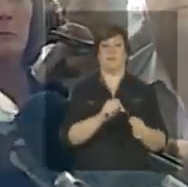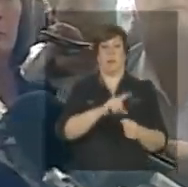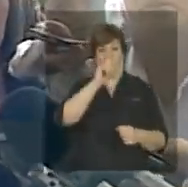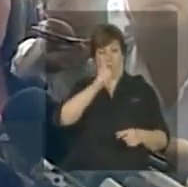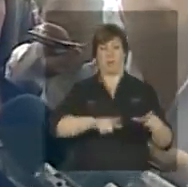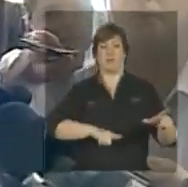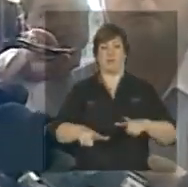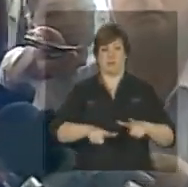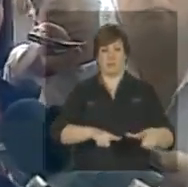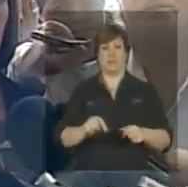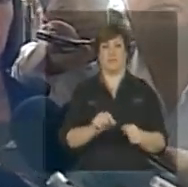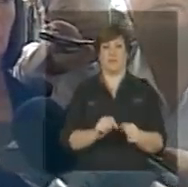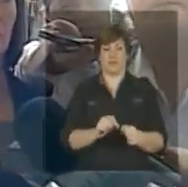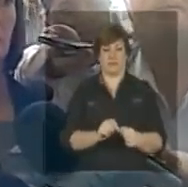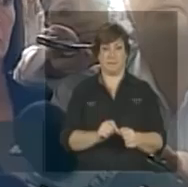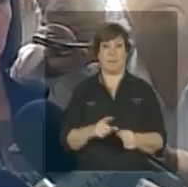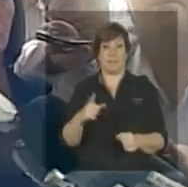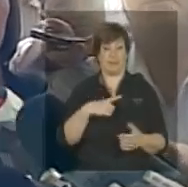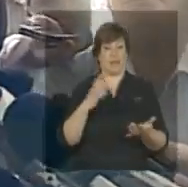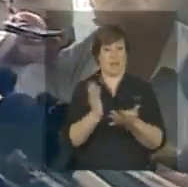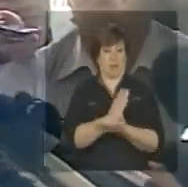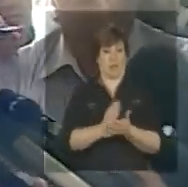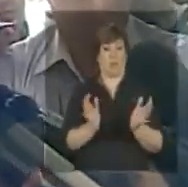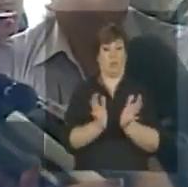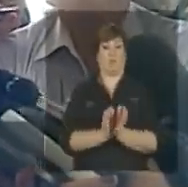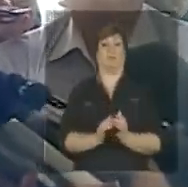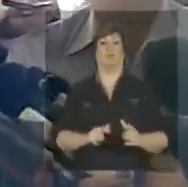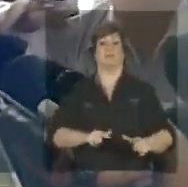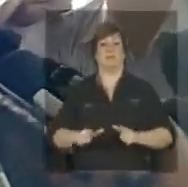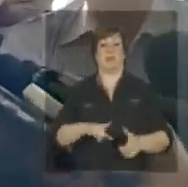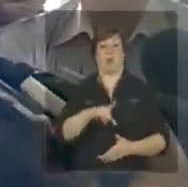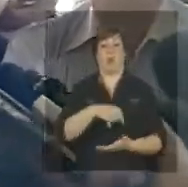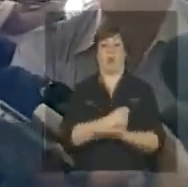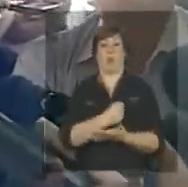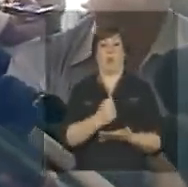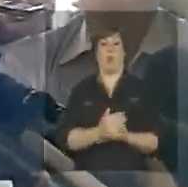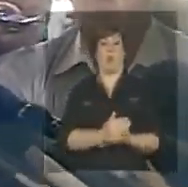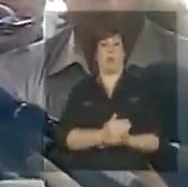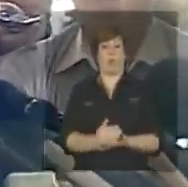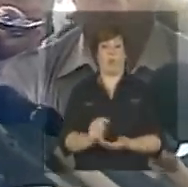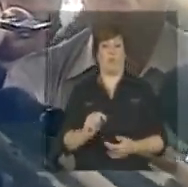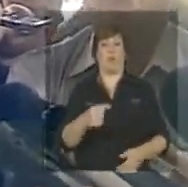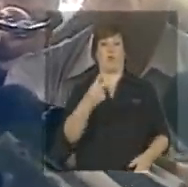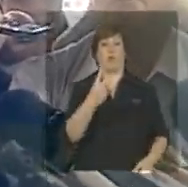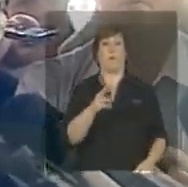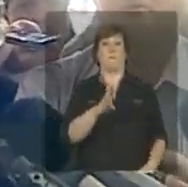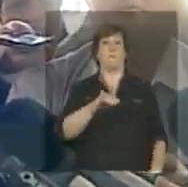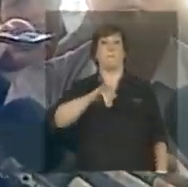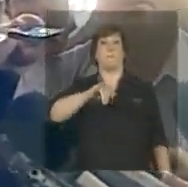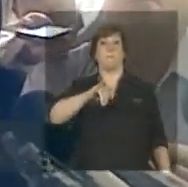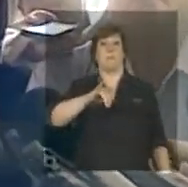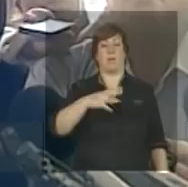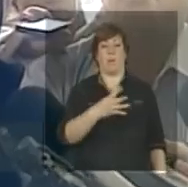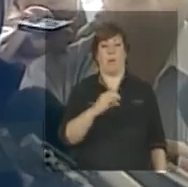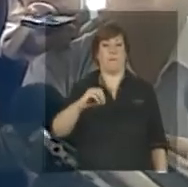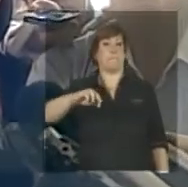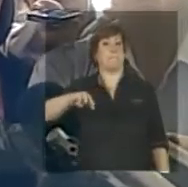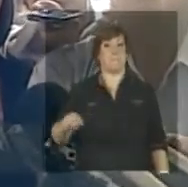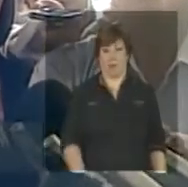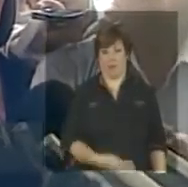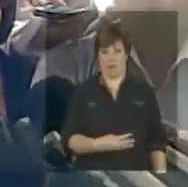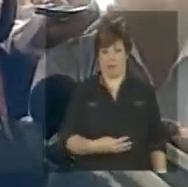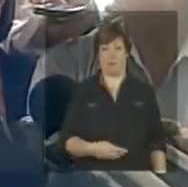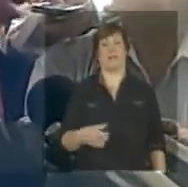vamos ter frentes de serviço que estão suportados por contratos que alcançam o valor de 2 bilhões e 400.